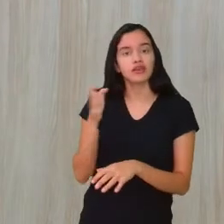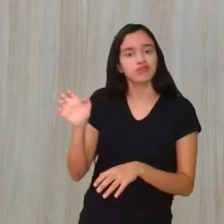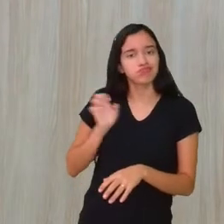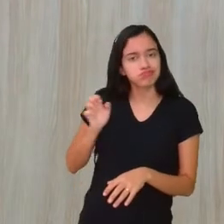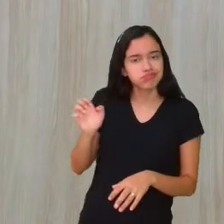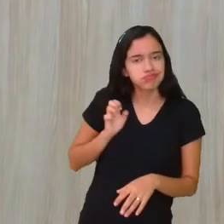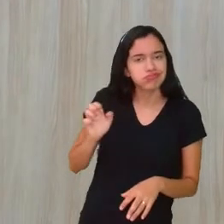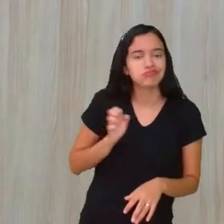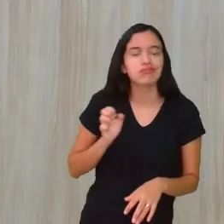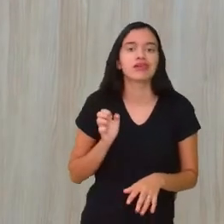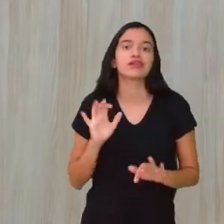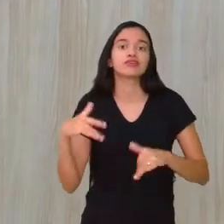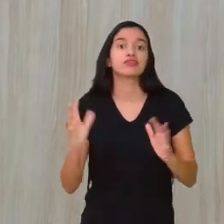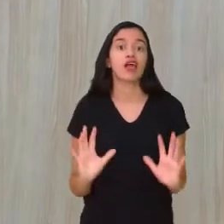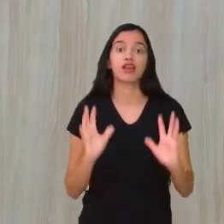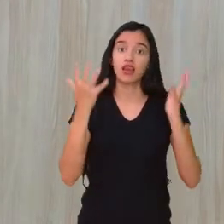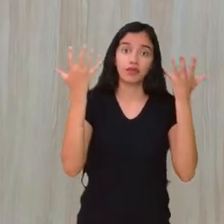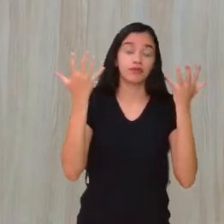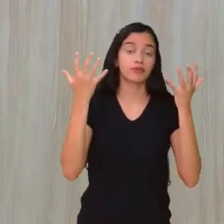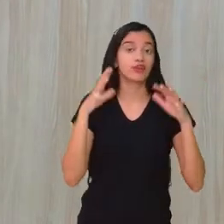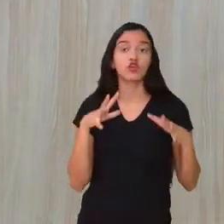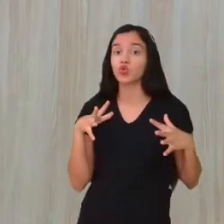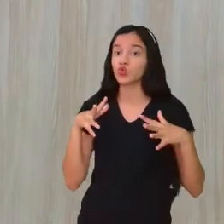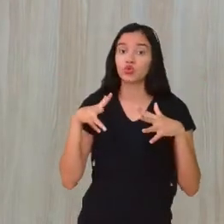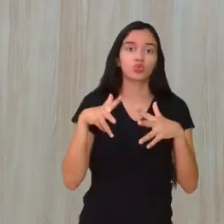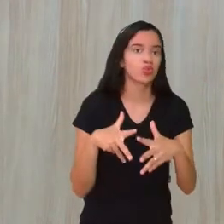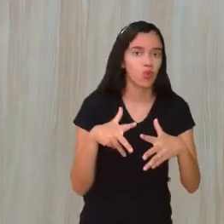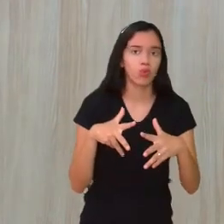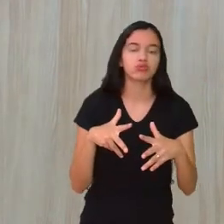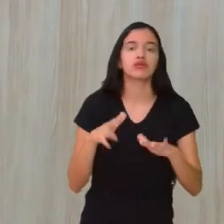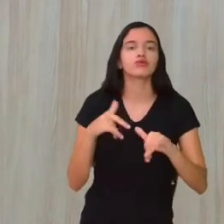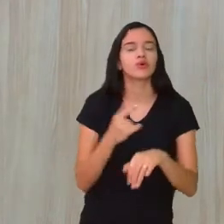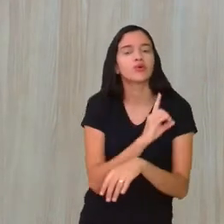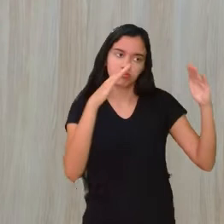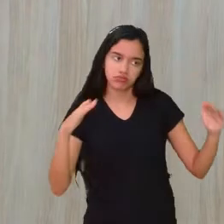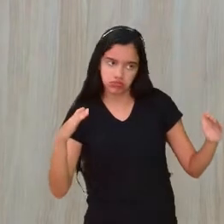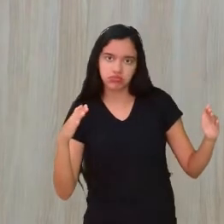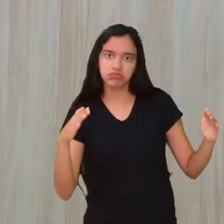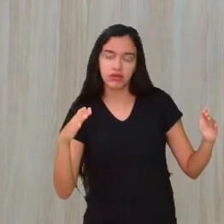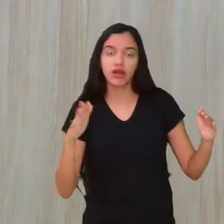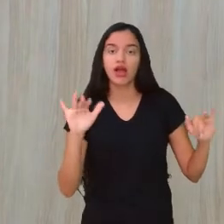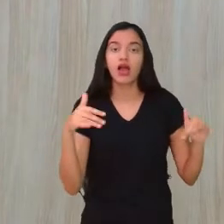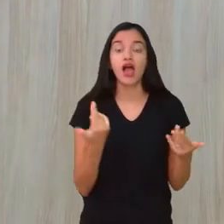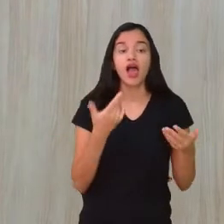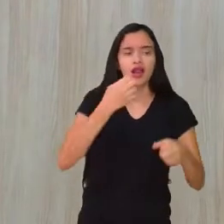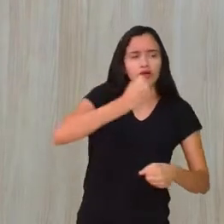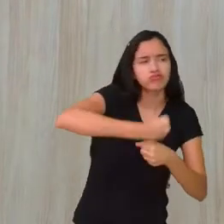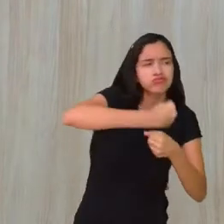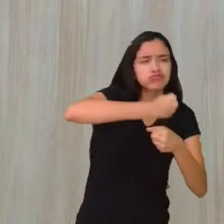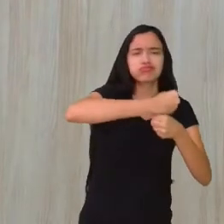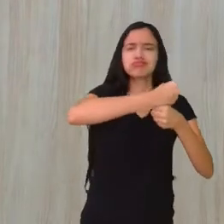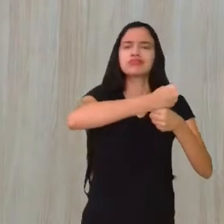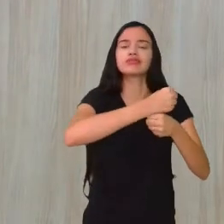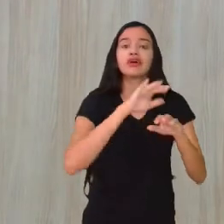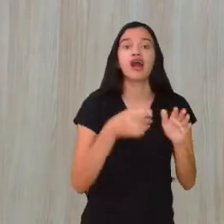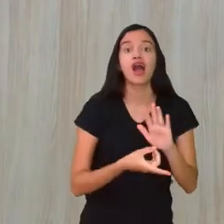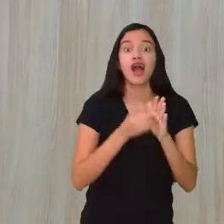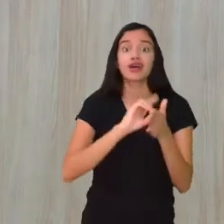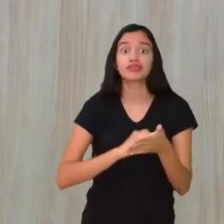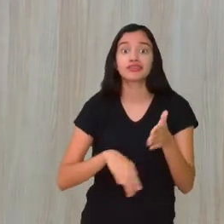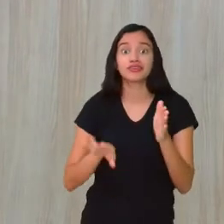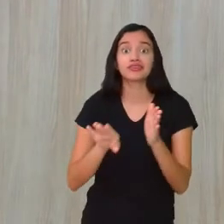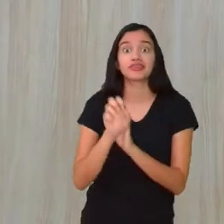los familiares colocan juguetes también. Las tradiciones mexicanas de la velación de las ánimas